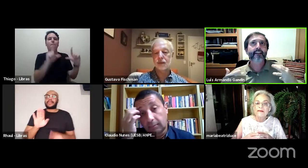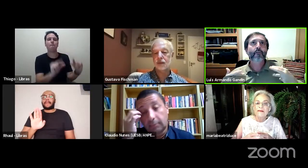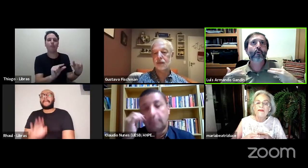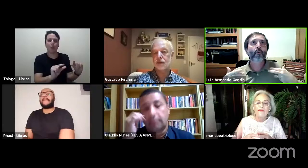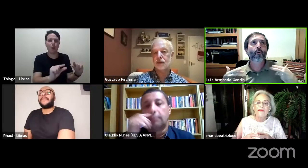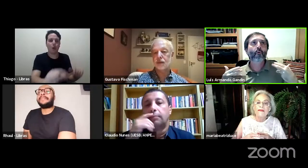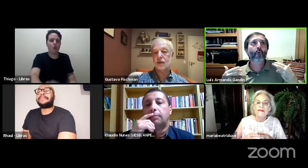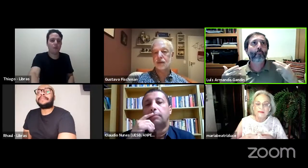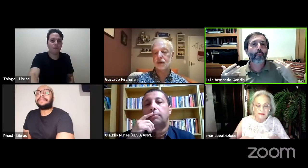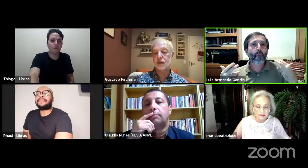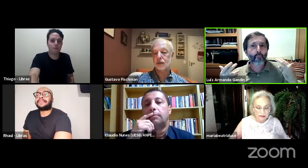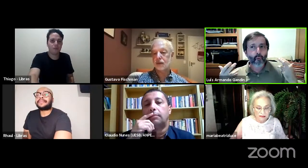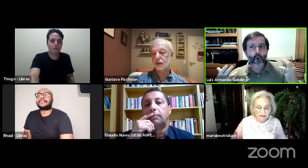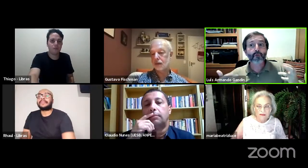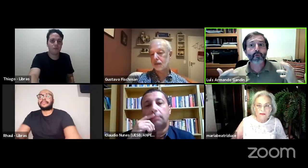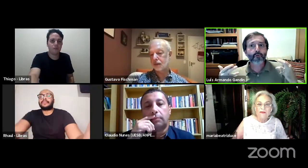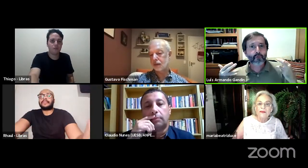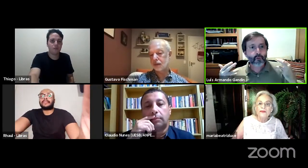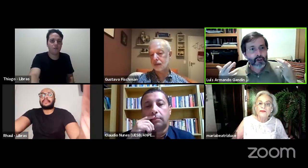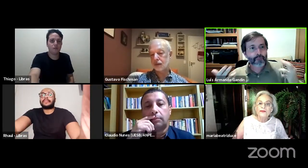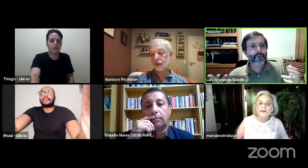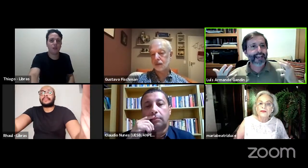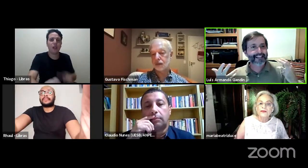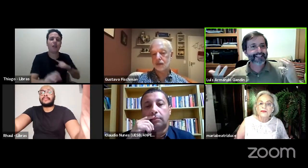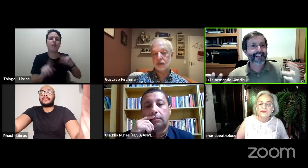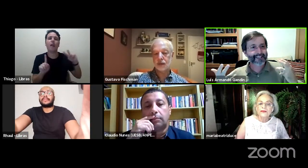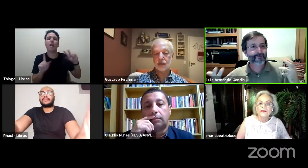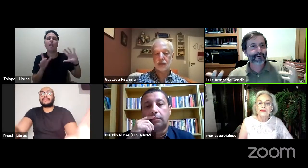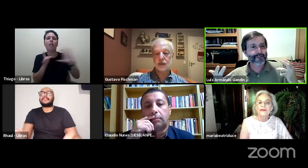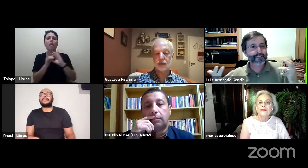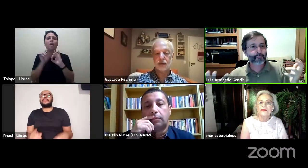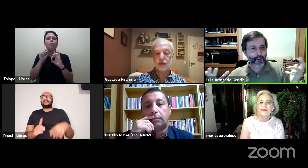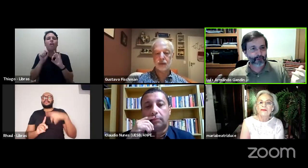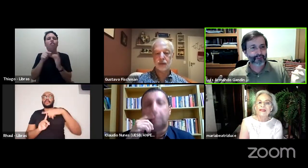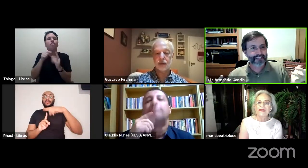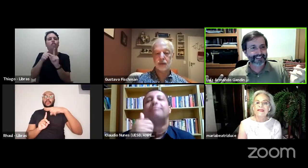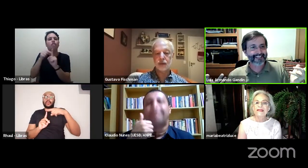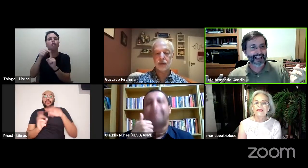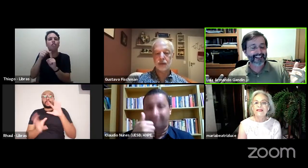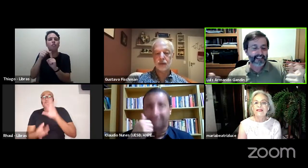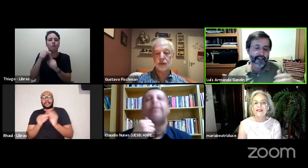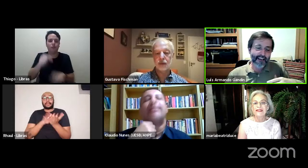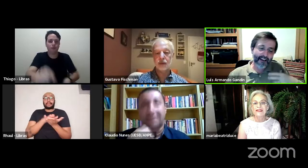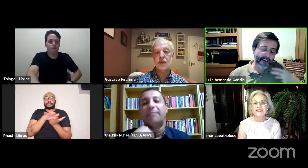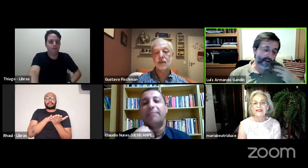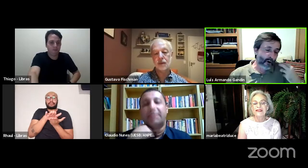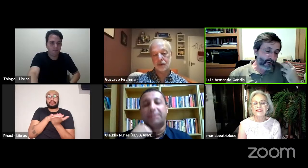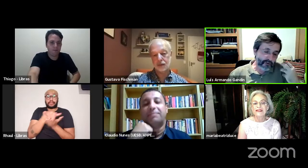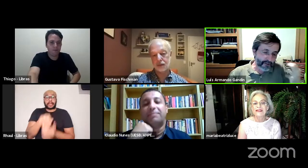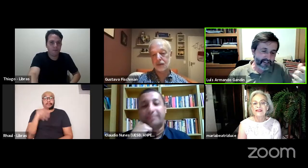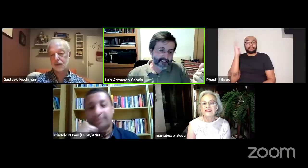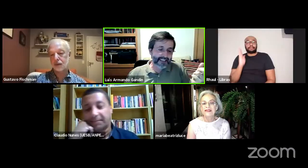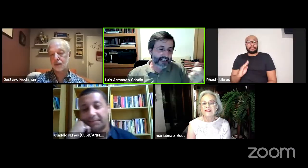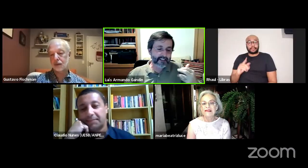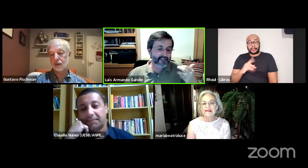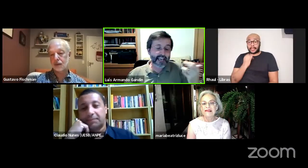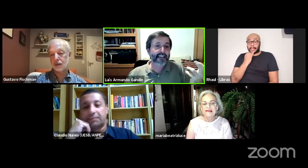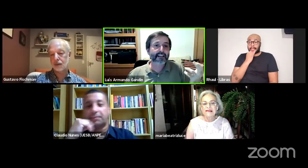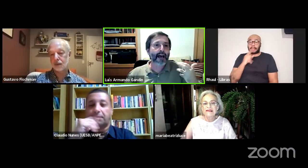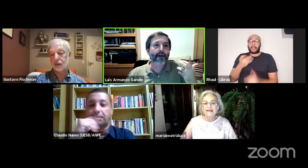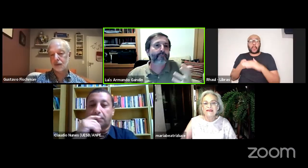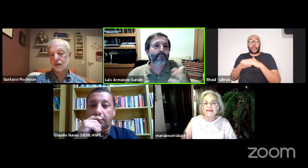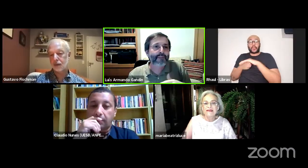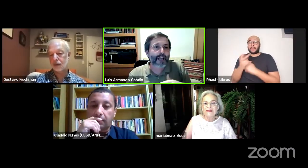com um pouco do tipo de resenhas que foram sendo produzidas, eu costumo dizer que